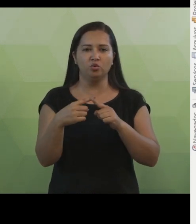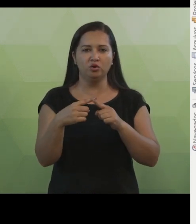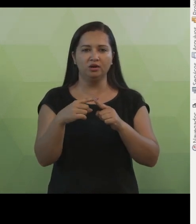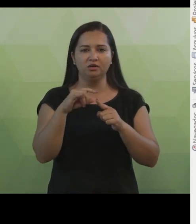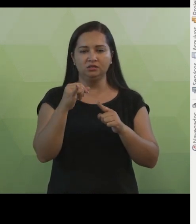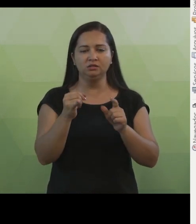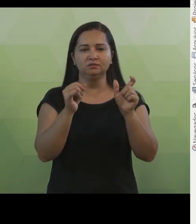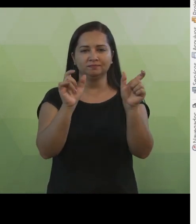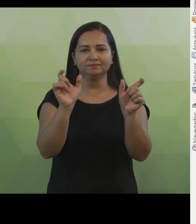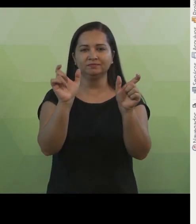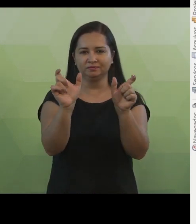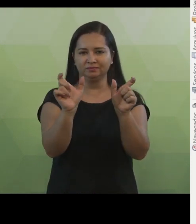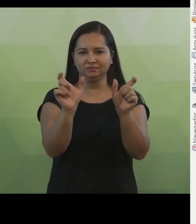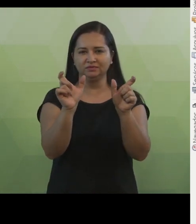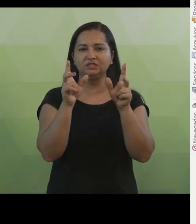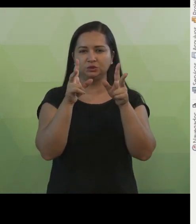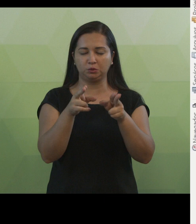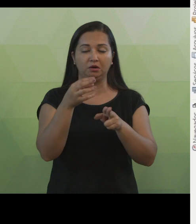acontecer.